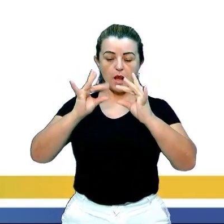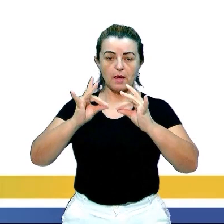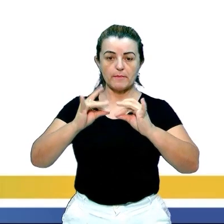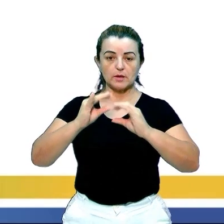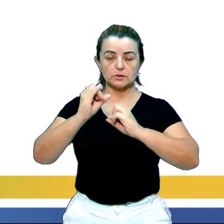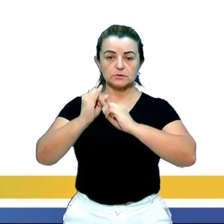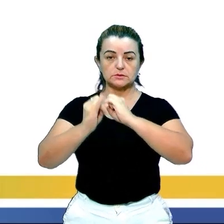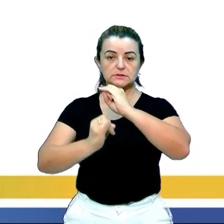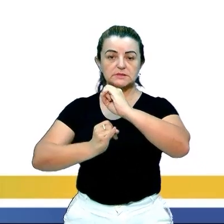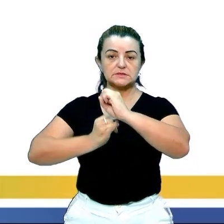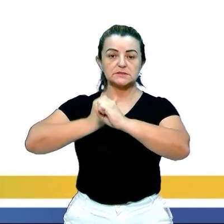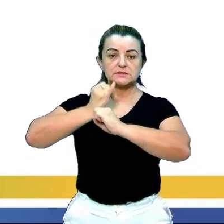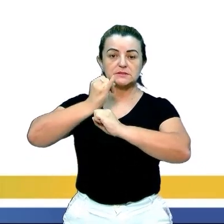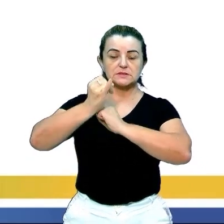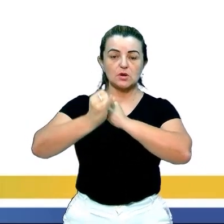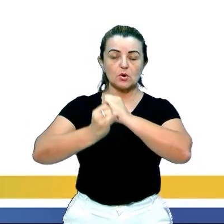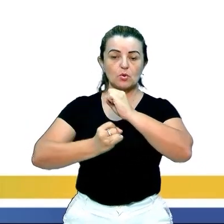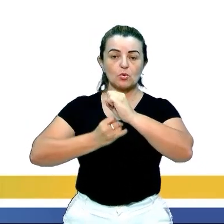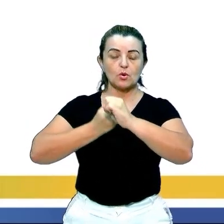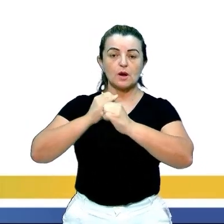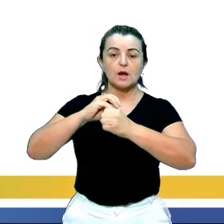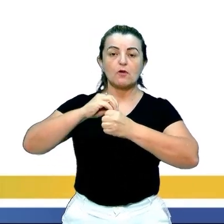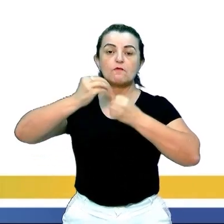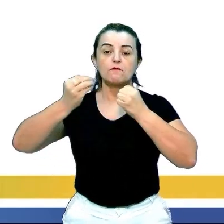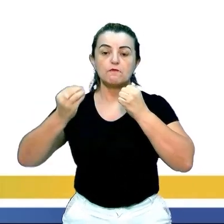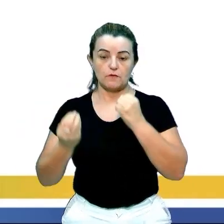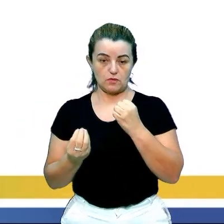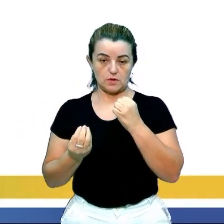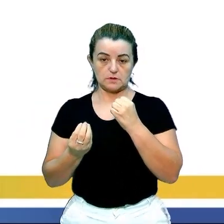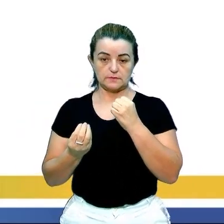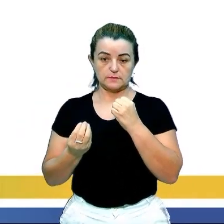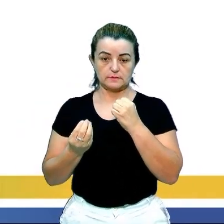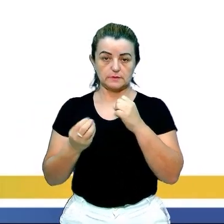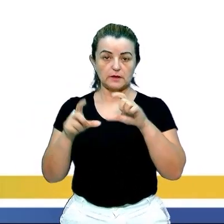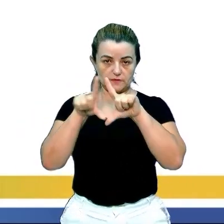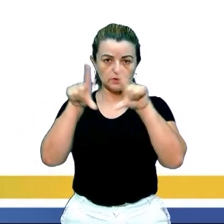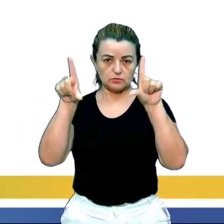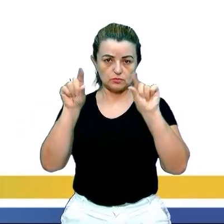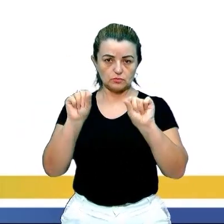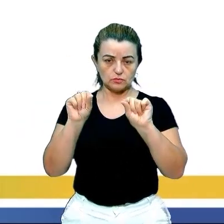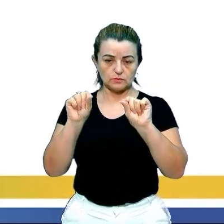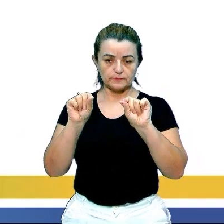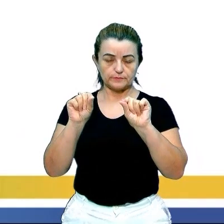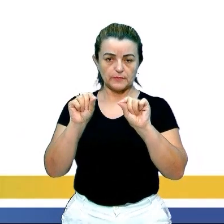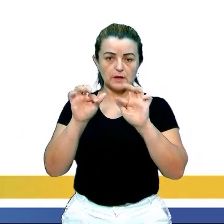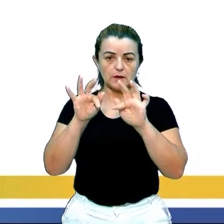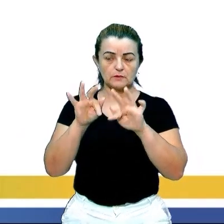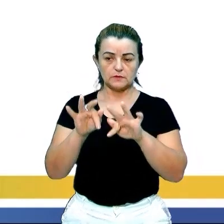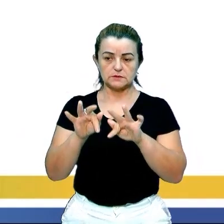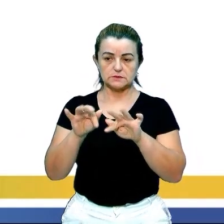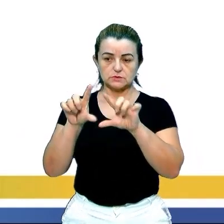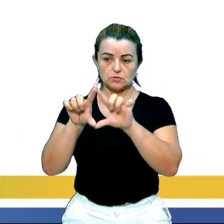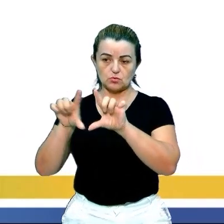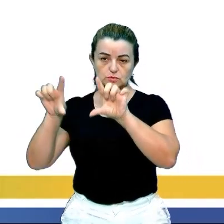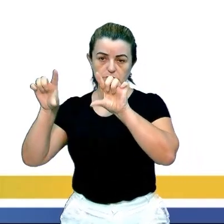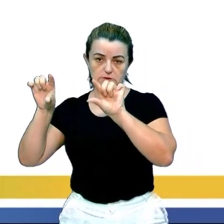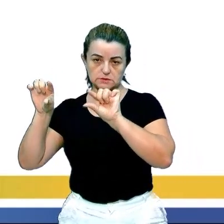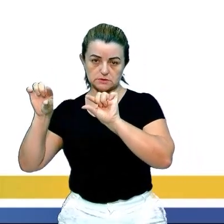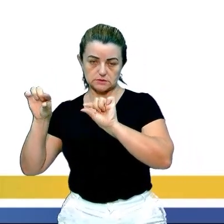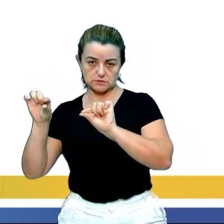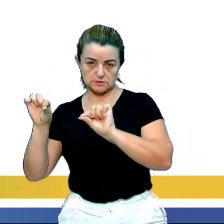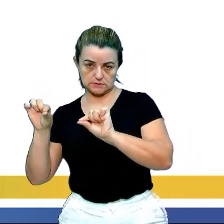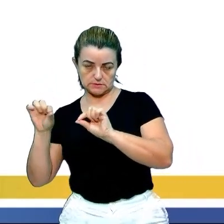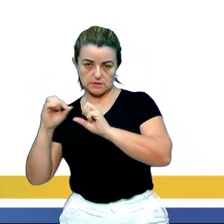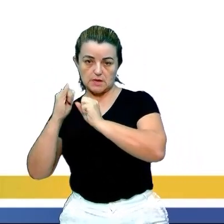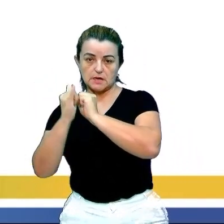transição externas, tá? Transição externa. Finalizando, então, com nossos elementos de